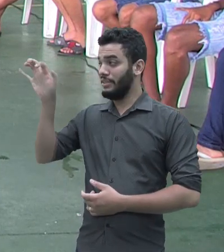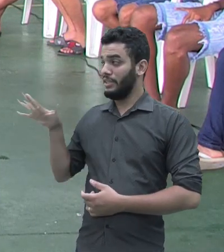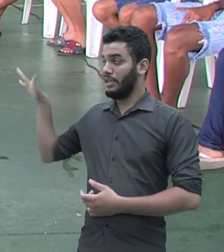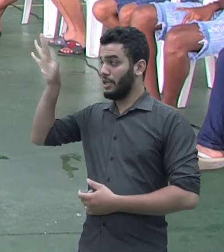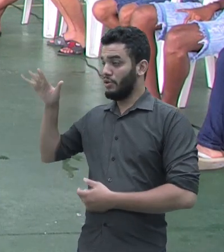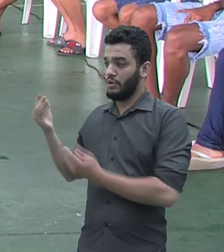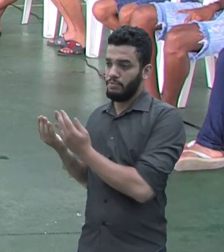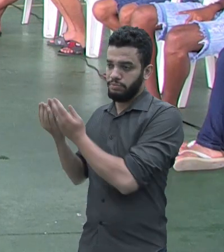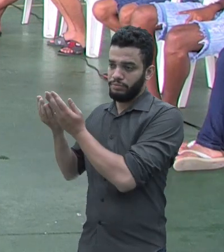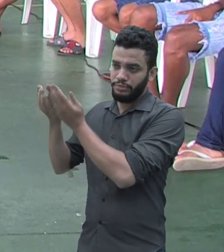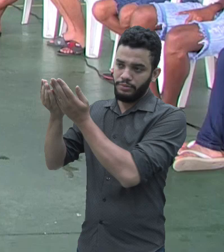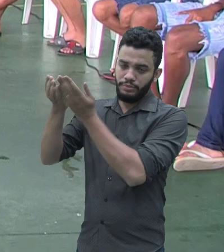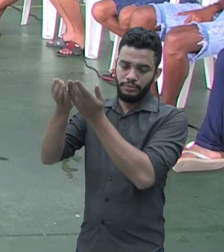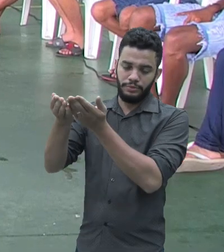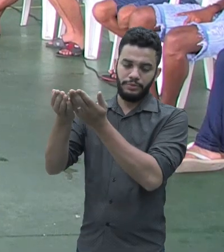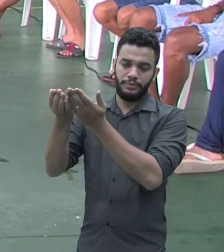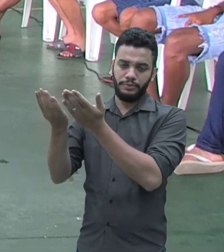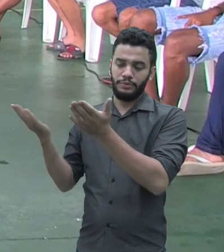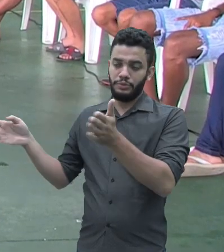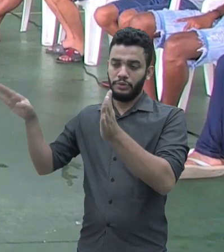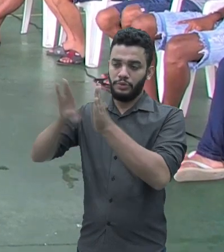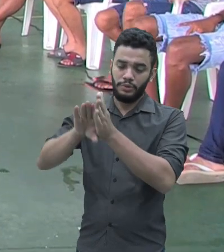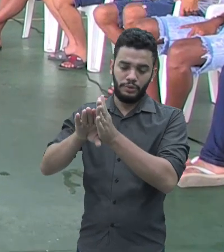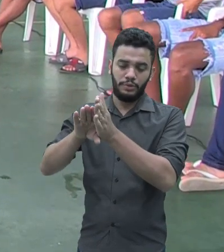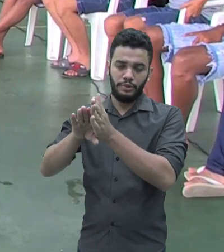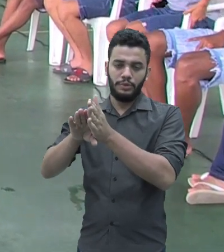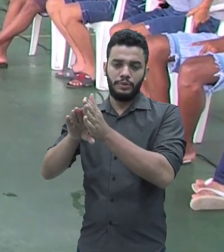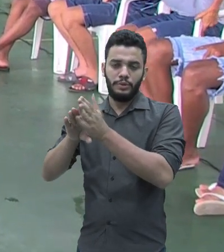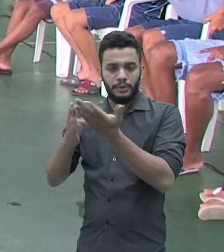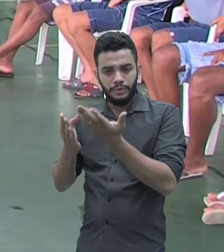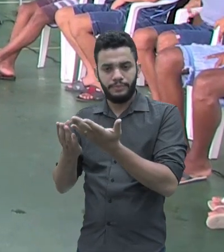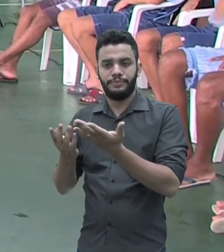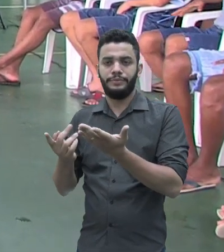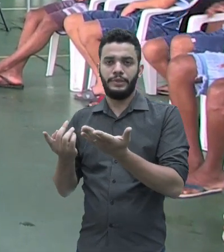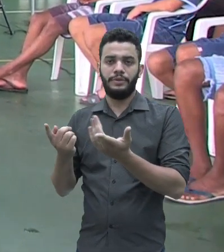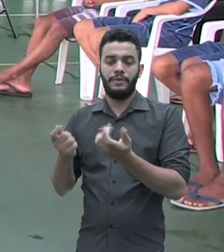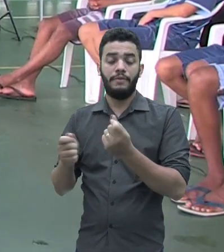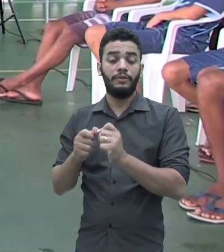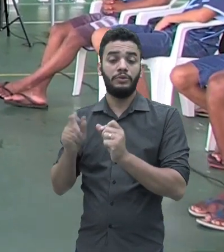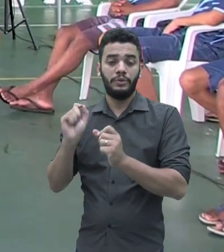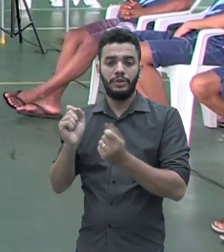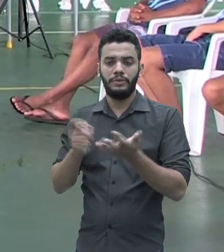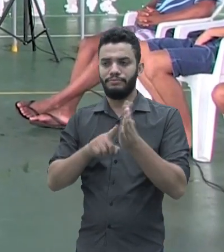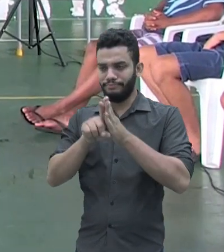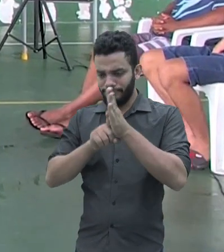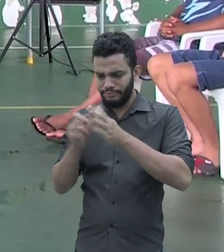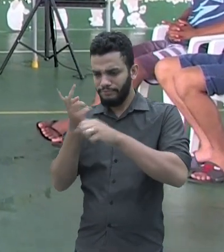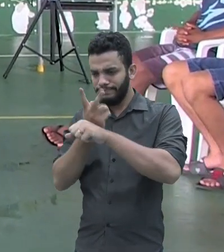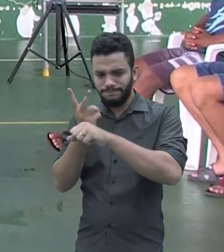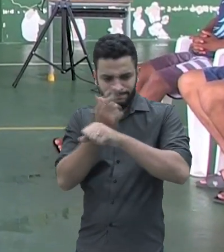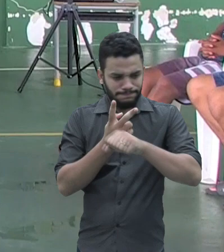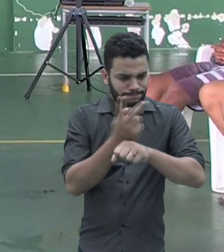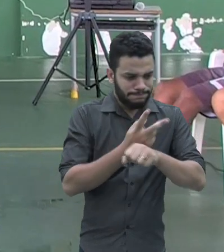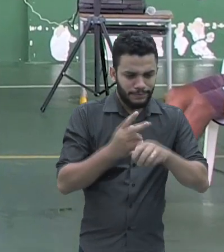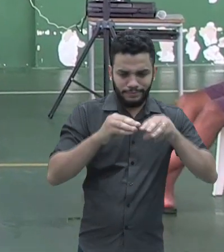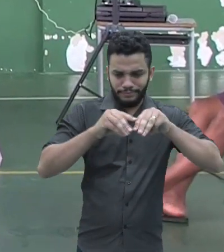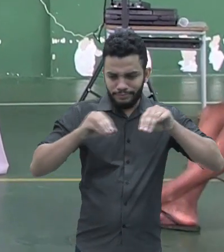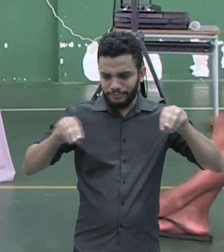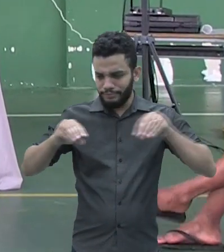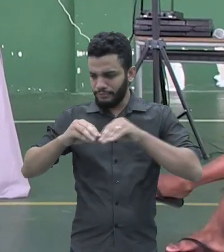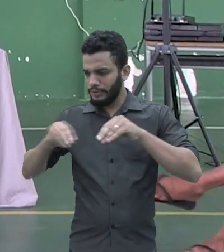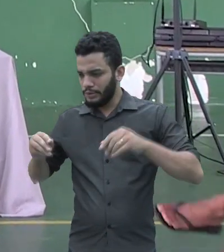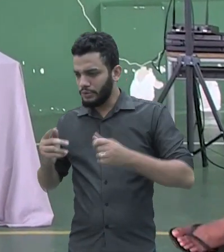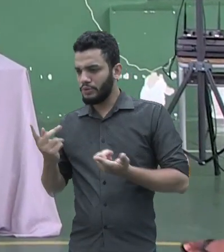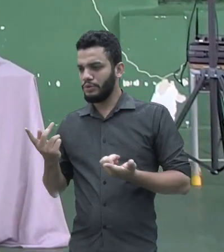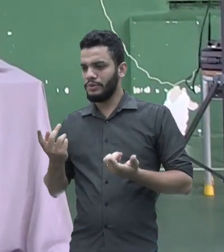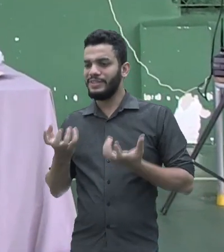encontraram absolutamente nada. E com isso, eles entraram em colapso, em tristeza e desesperos,